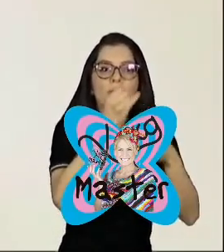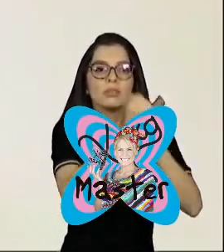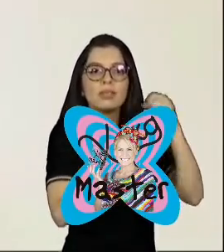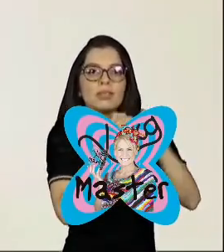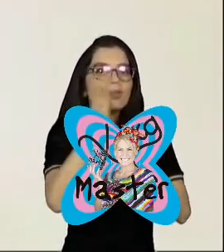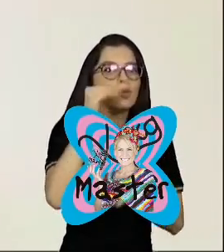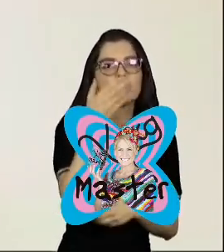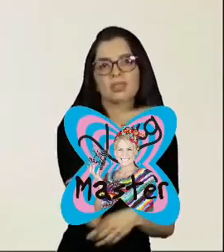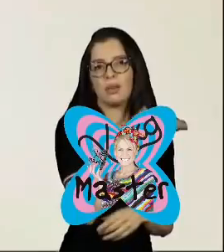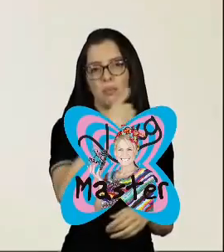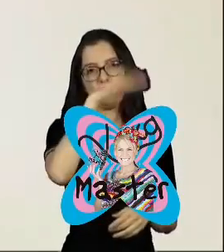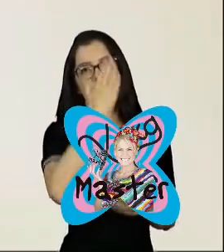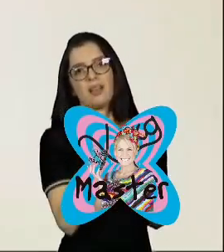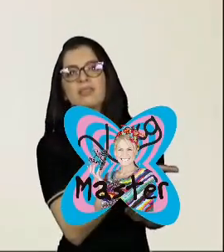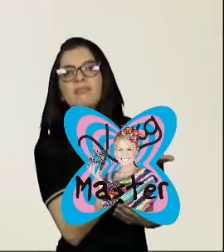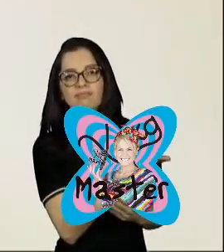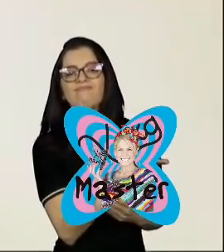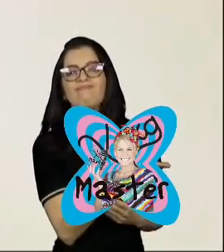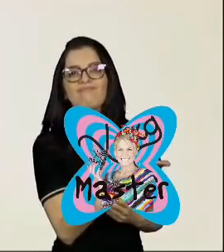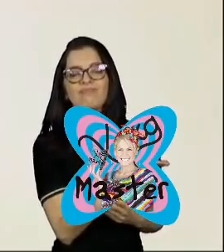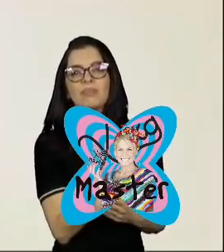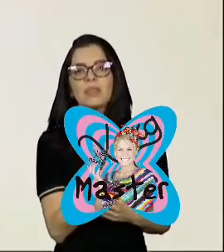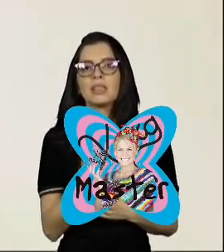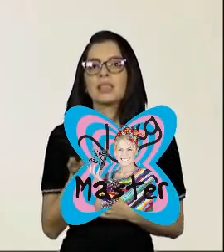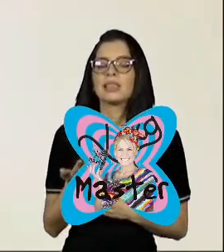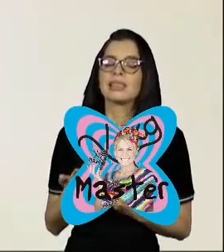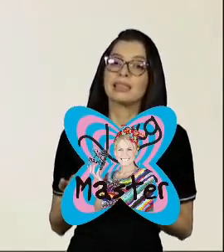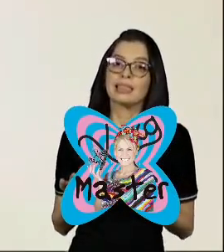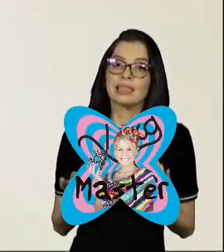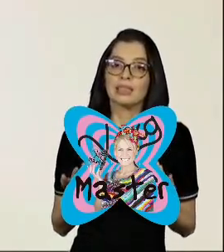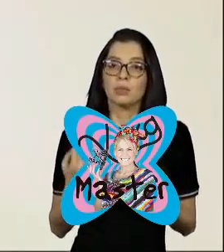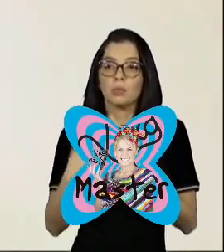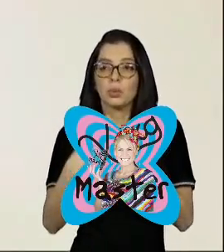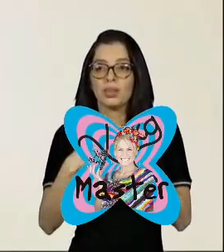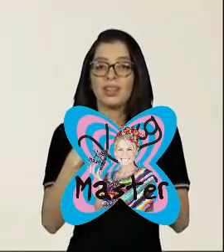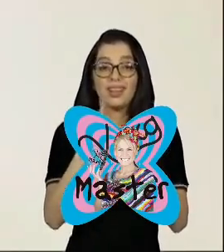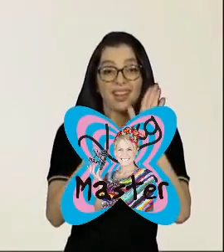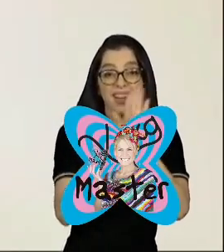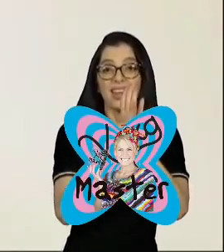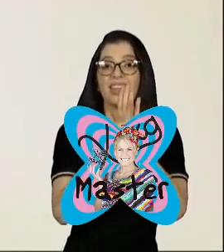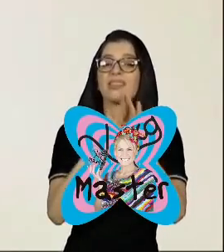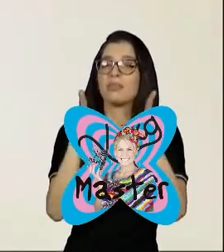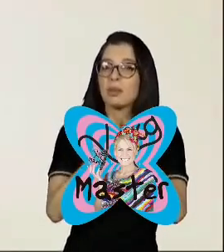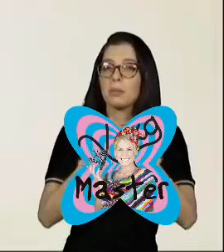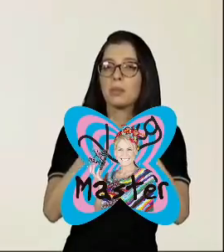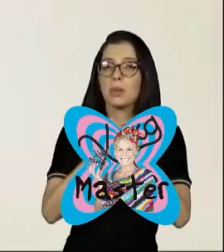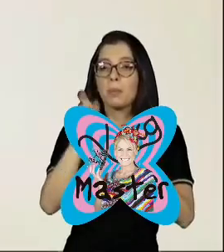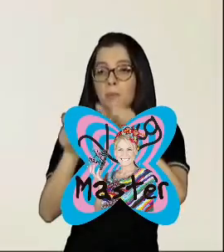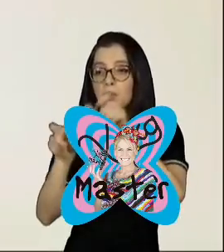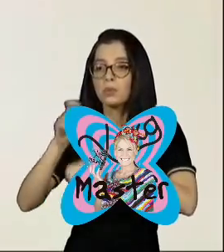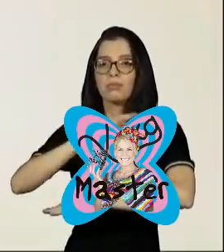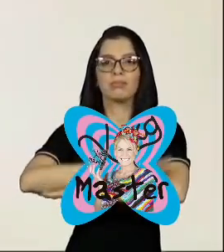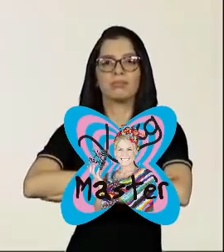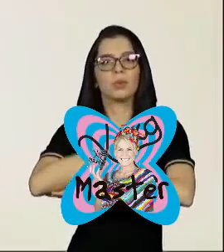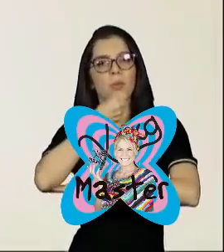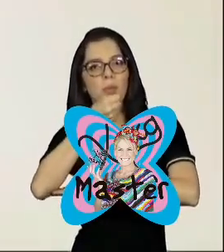o que eu acho muito mais difícil porque a as leis fazem com que as apresentadores o